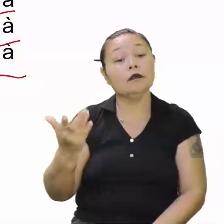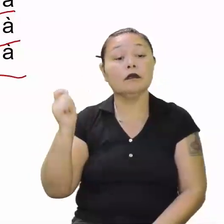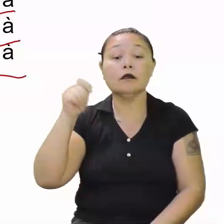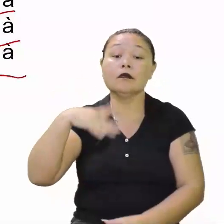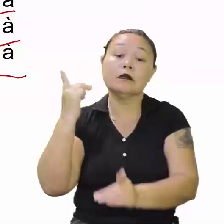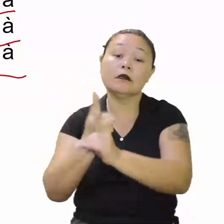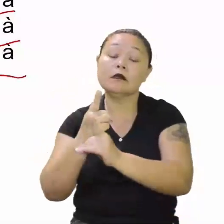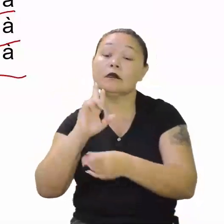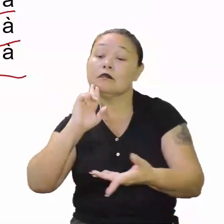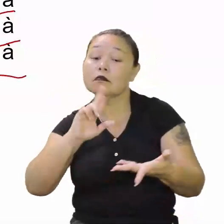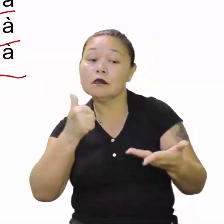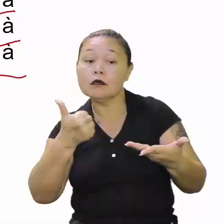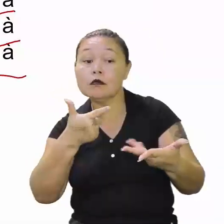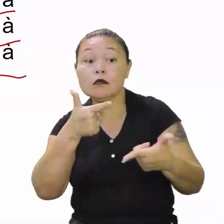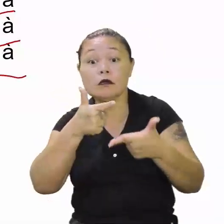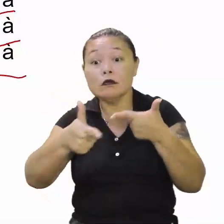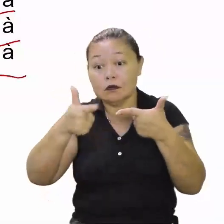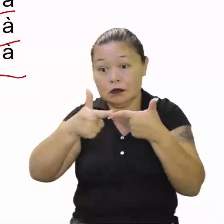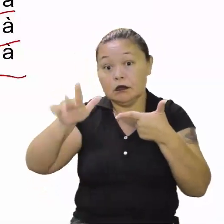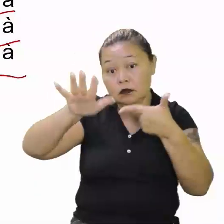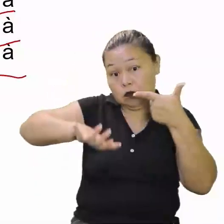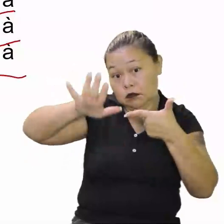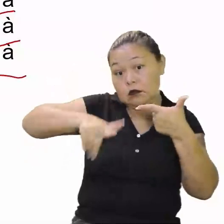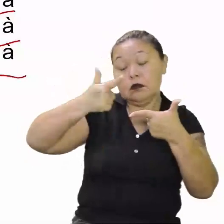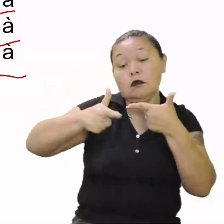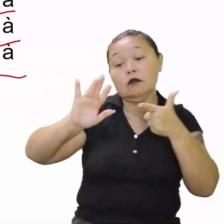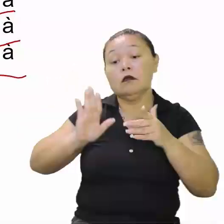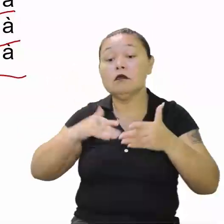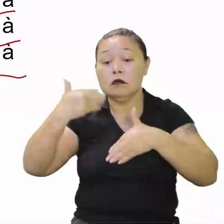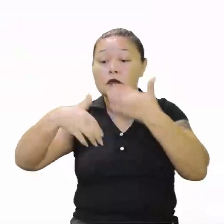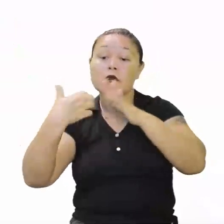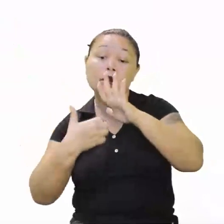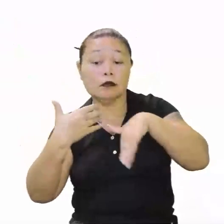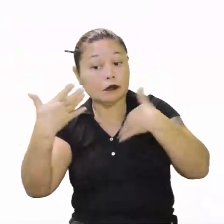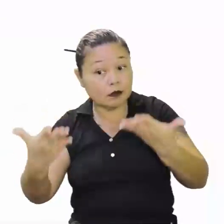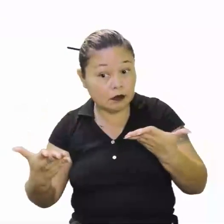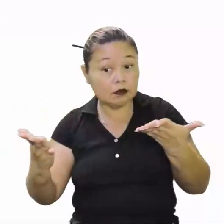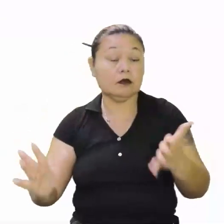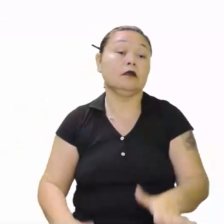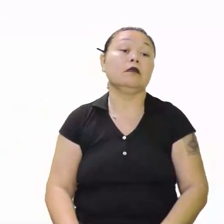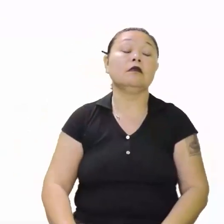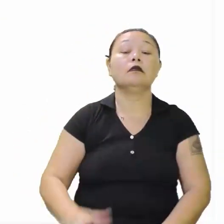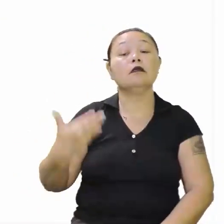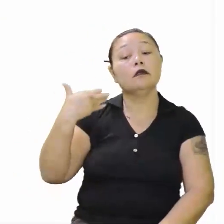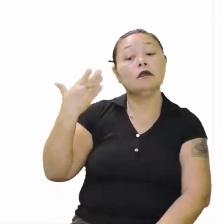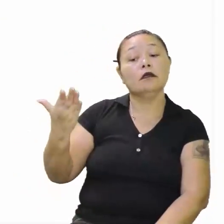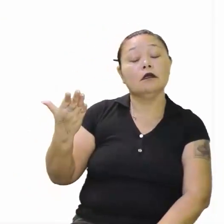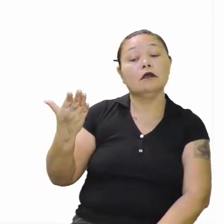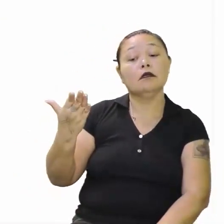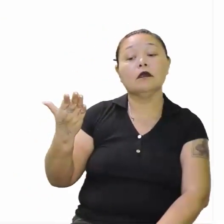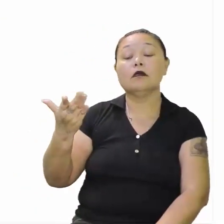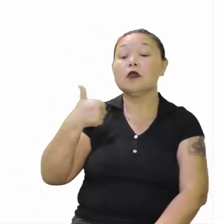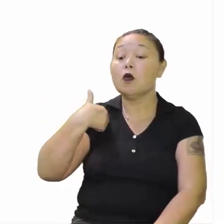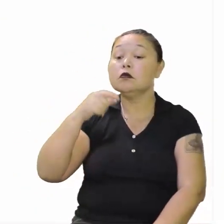encontrar soluções para alguns problemas relacionados à indústria, tal. Diante disso, o